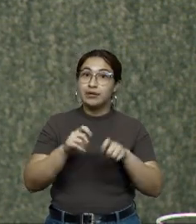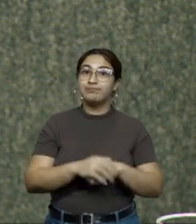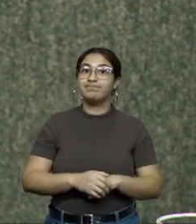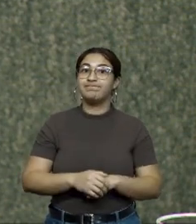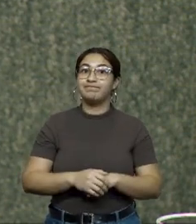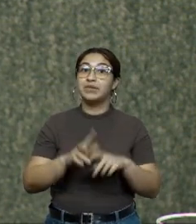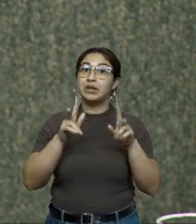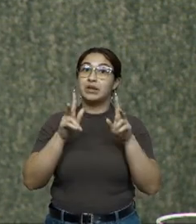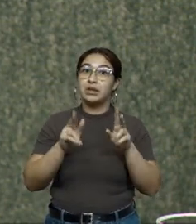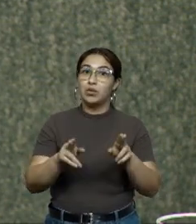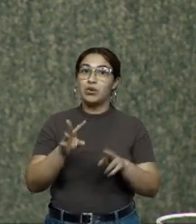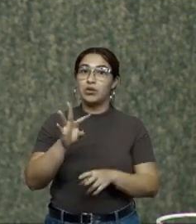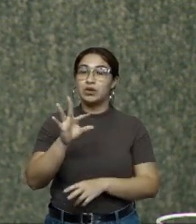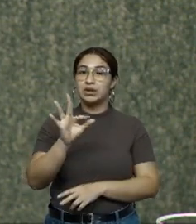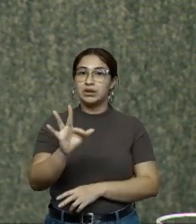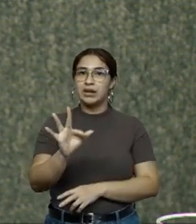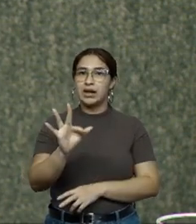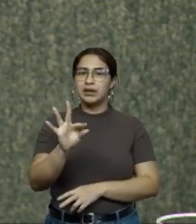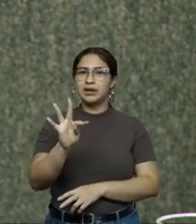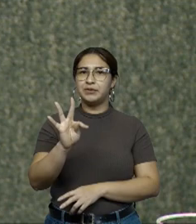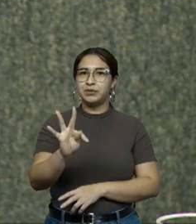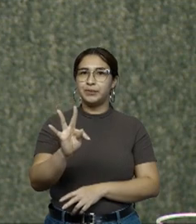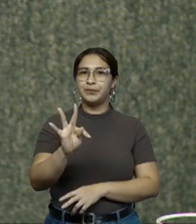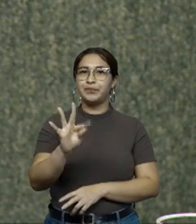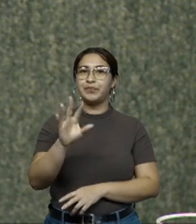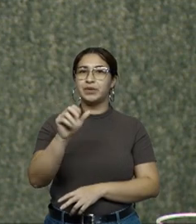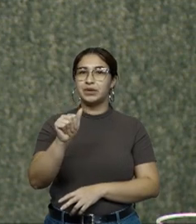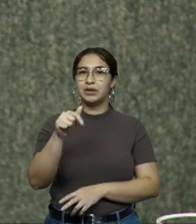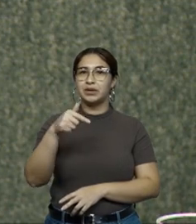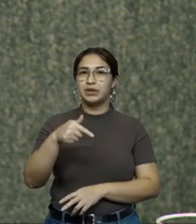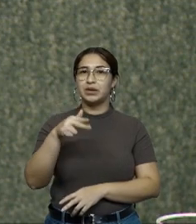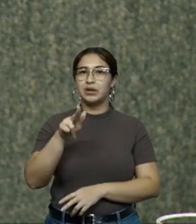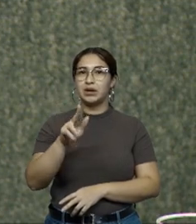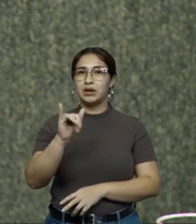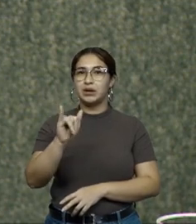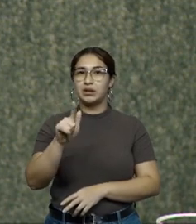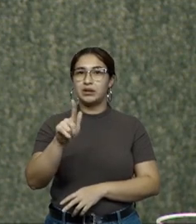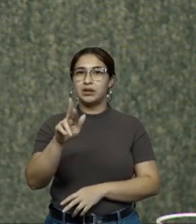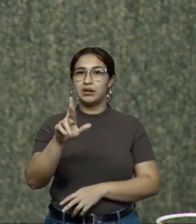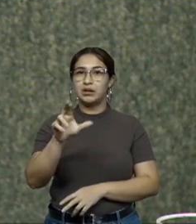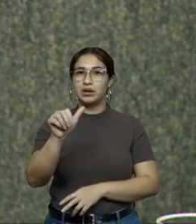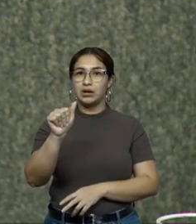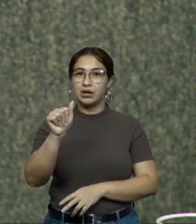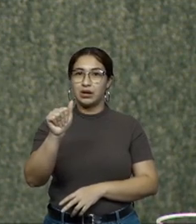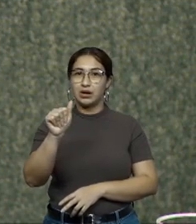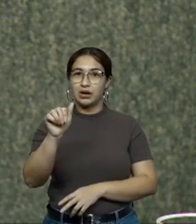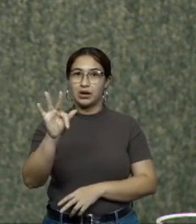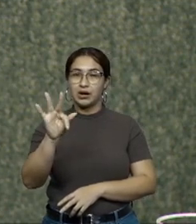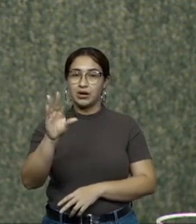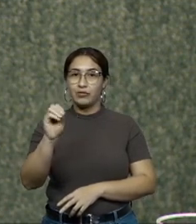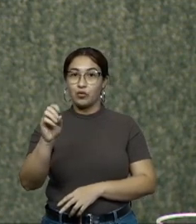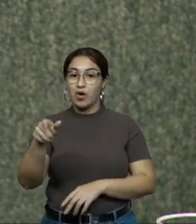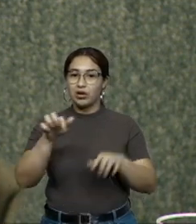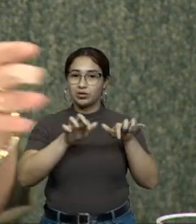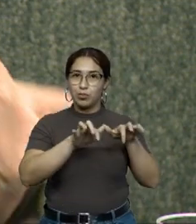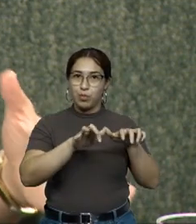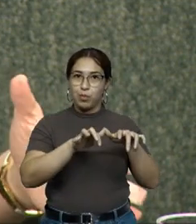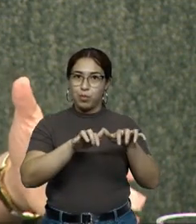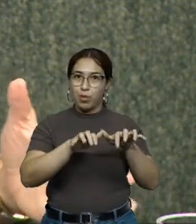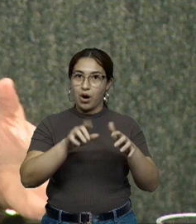e os tac taquígrafos farão a ata desta audiência que é um documento oficial